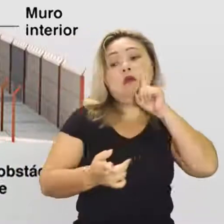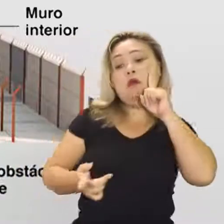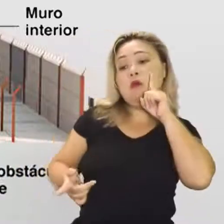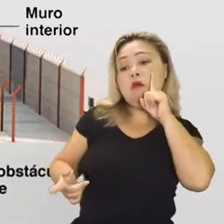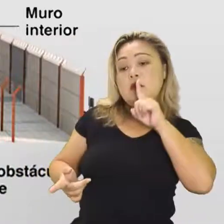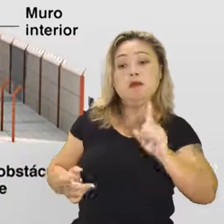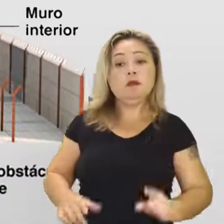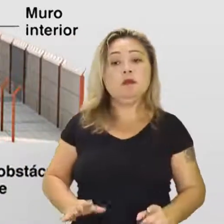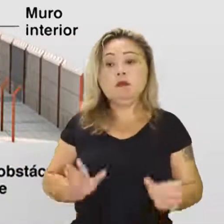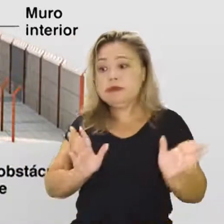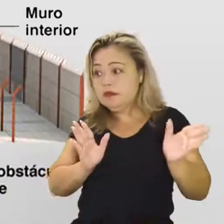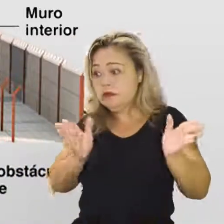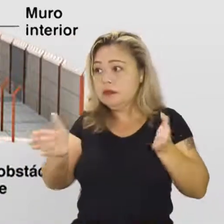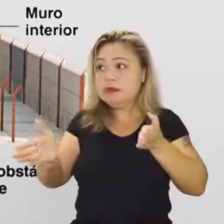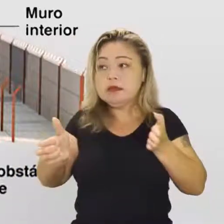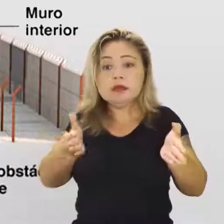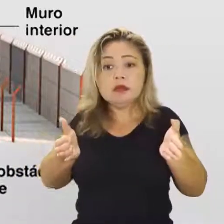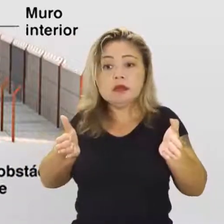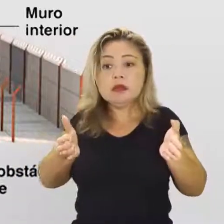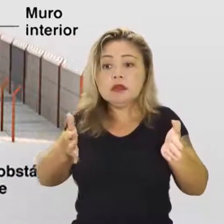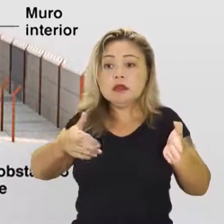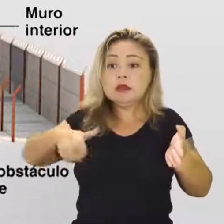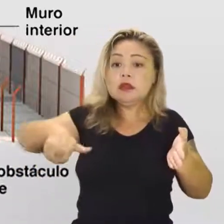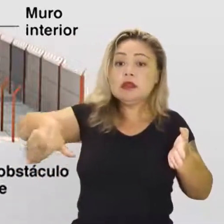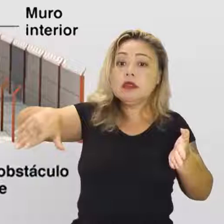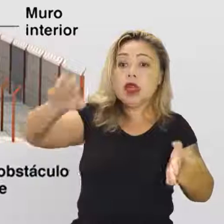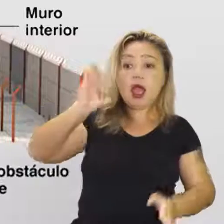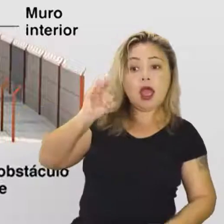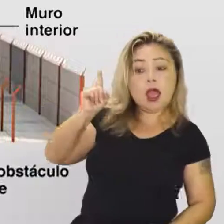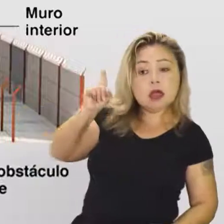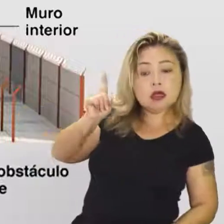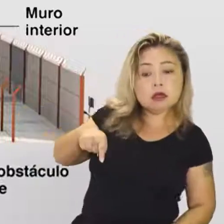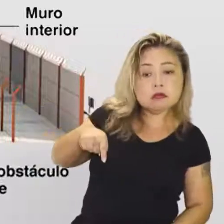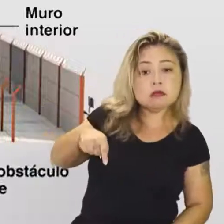norte-americana. Aqui é a maior simbologia